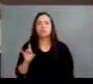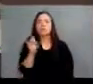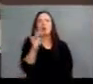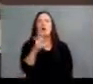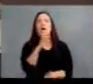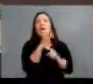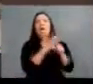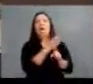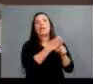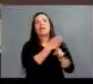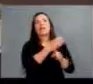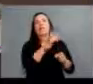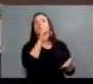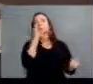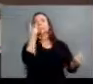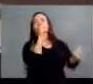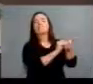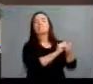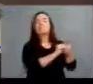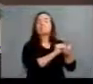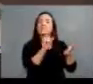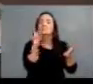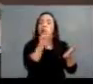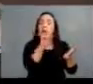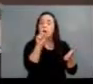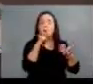uma efeméride, em que as pessoas